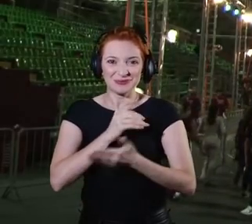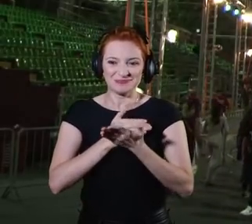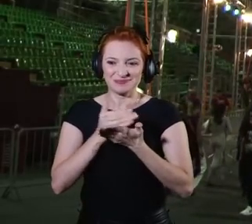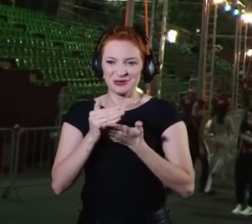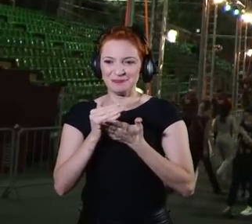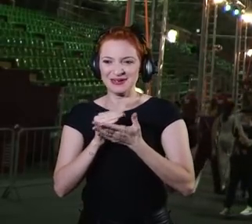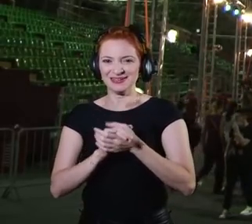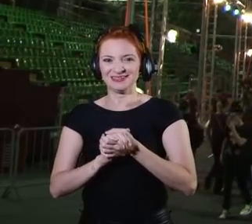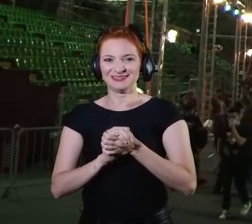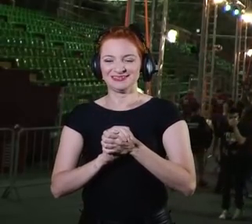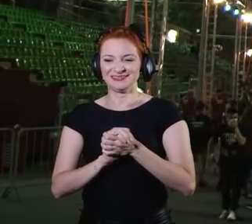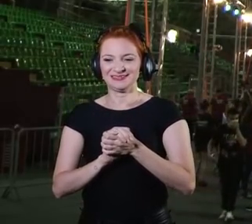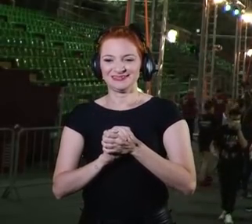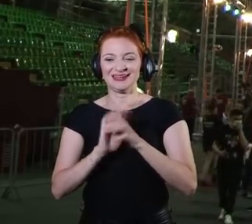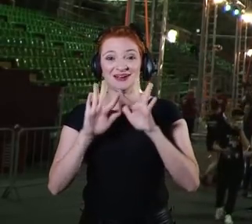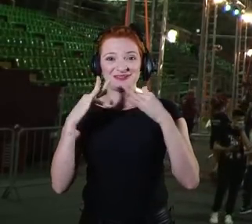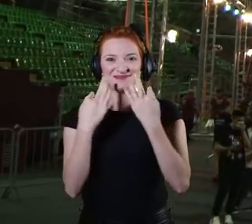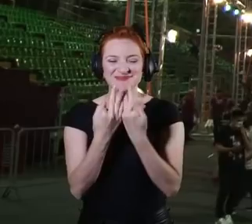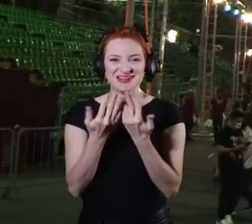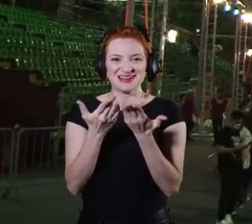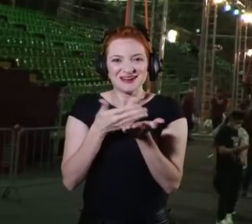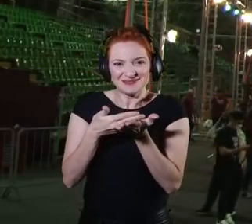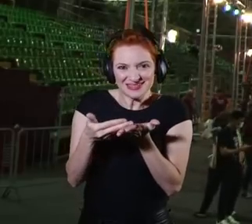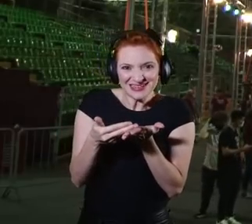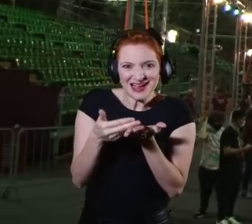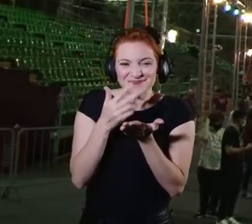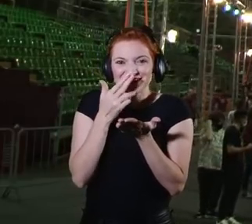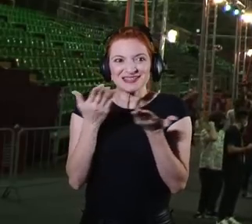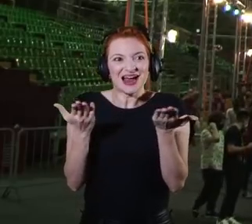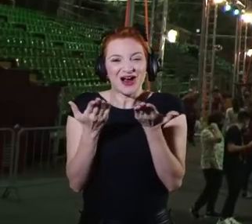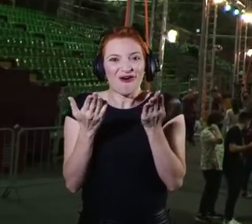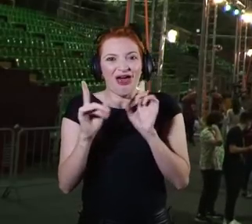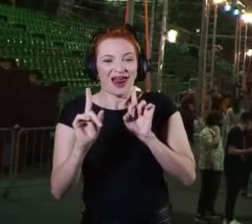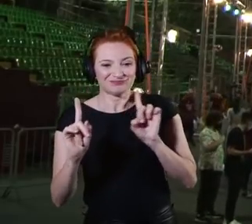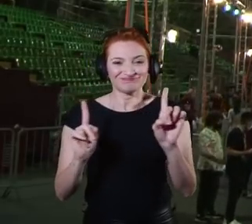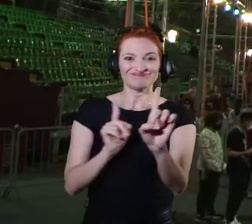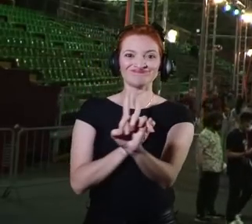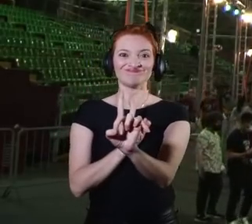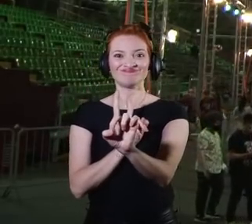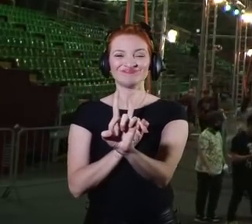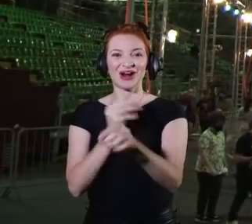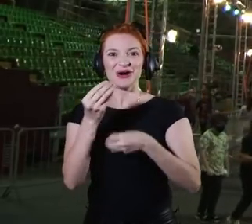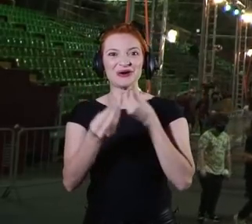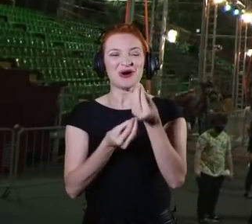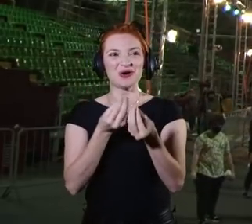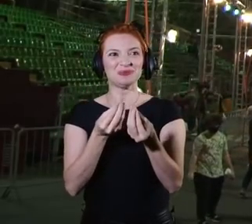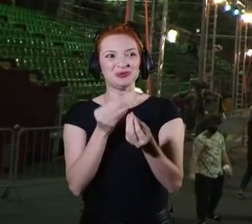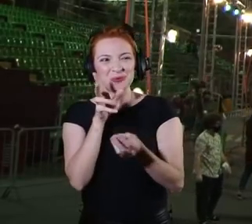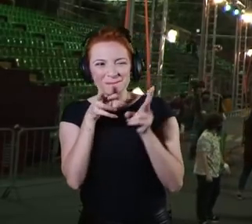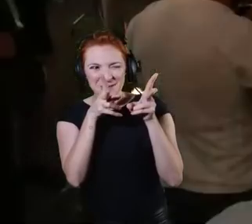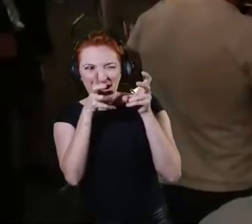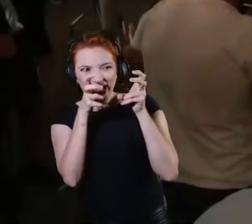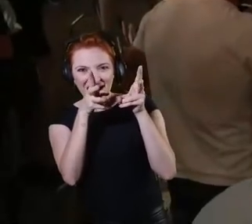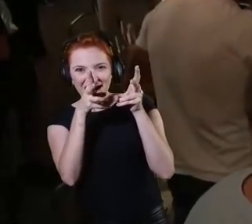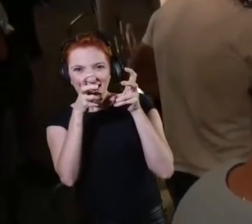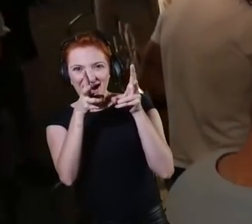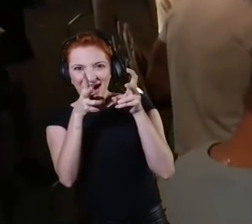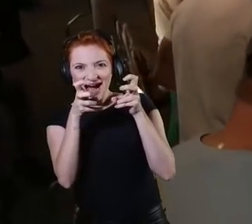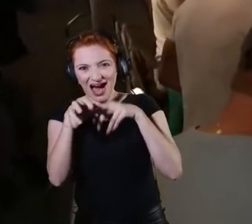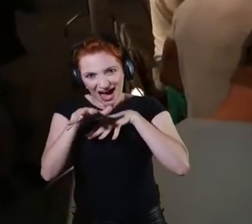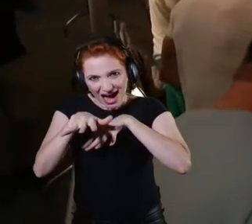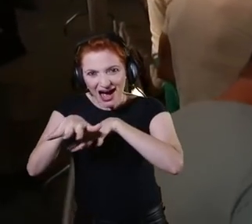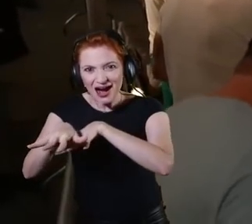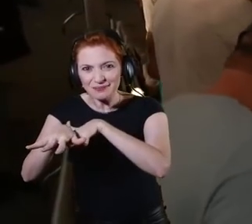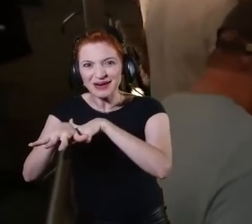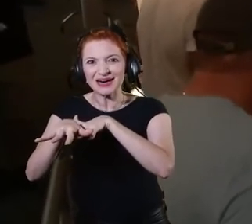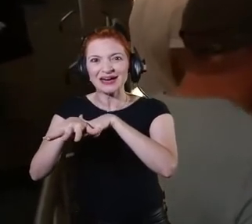essa emoção de estar agora do outro lado, né, e vivenciar desse outro lado, dessa perspectiva, enquanto